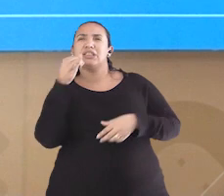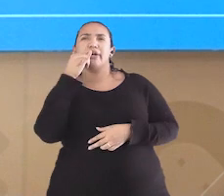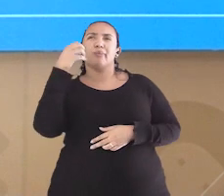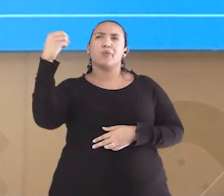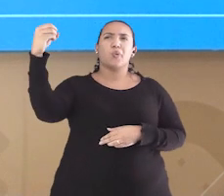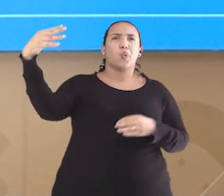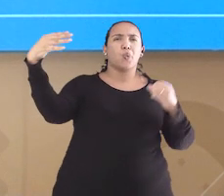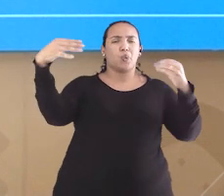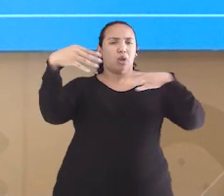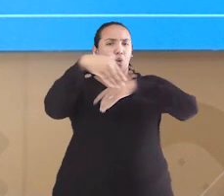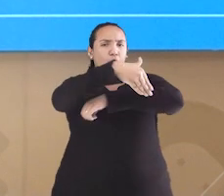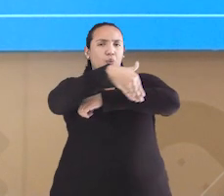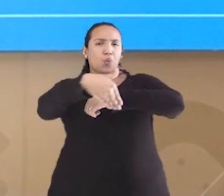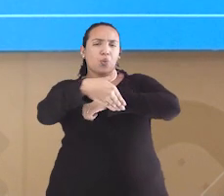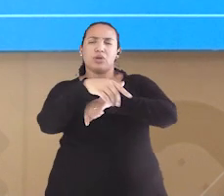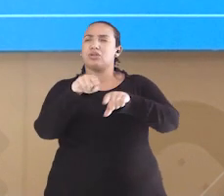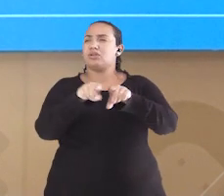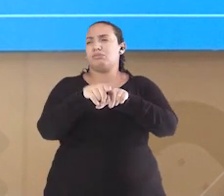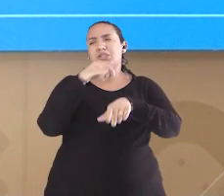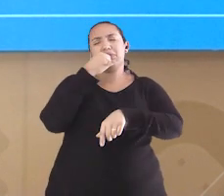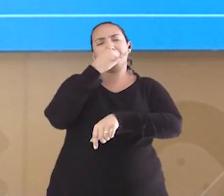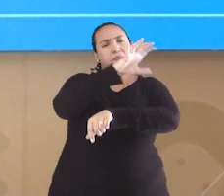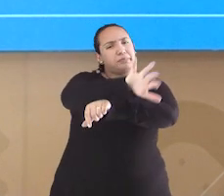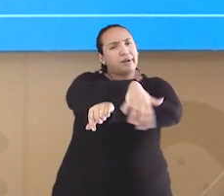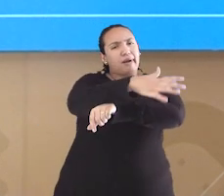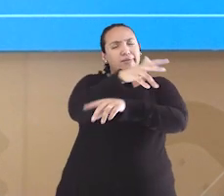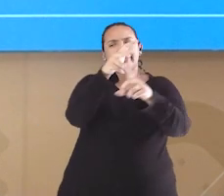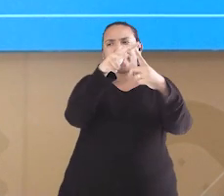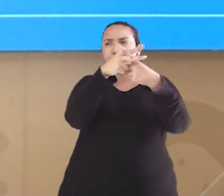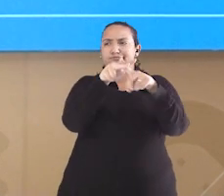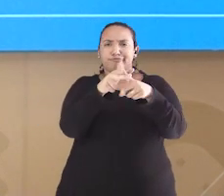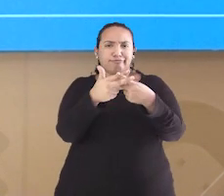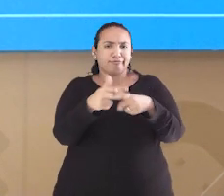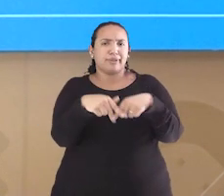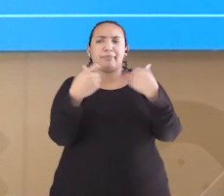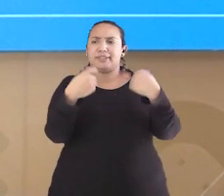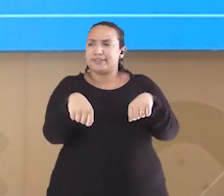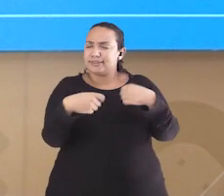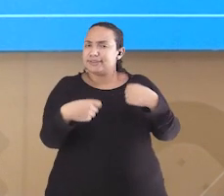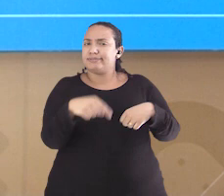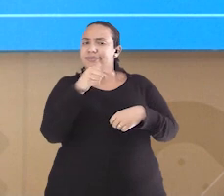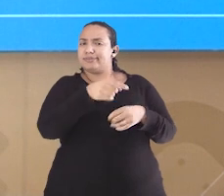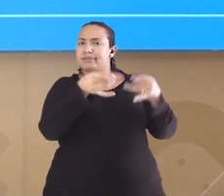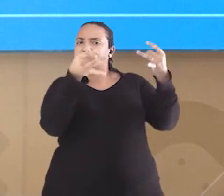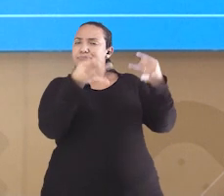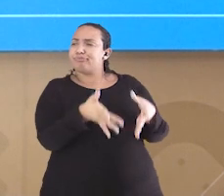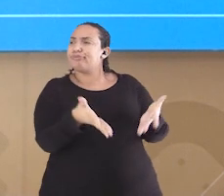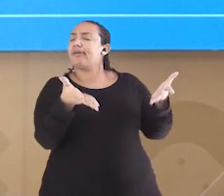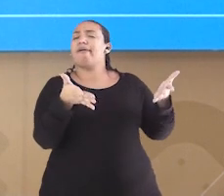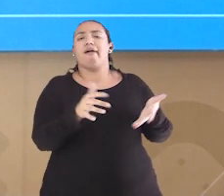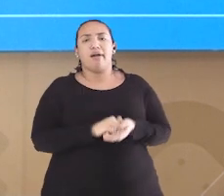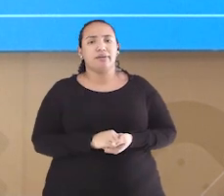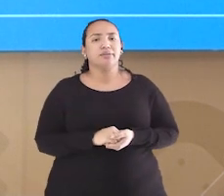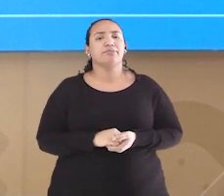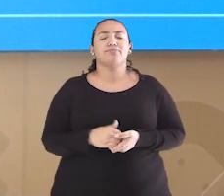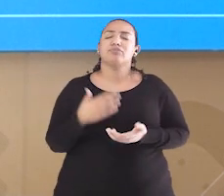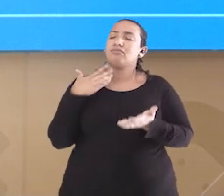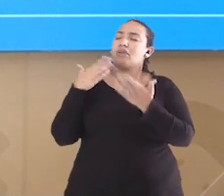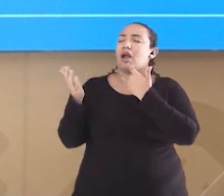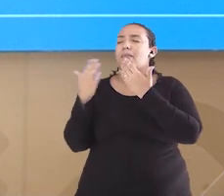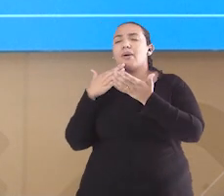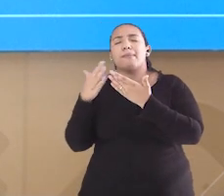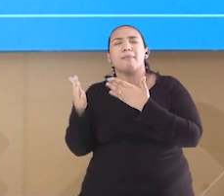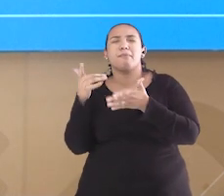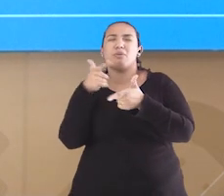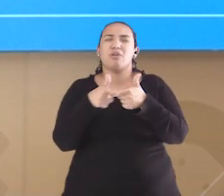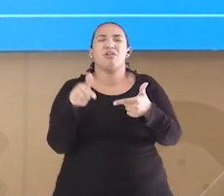iluminação pública mais adequada até a reforma da praça do bairro, que está totalmente sem cuidados e abandonada. E ao conversarem sobre